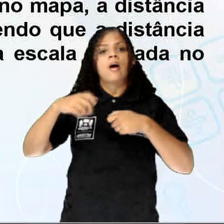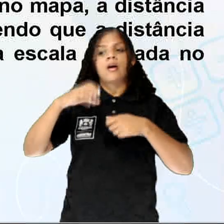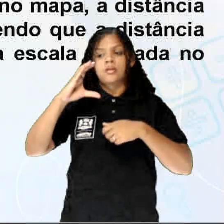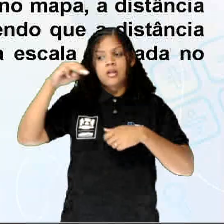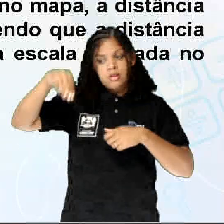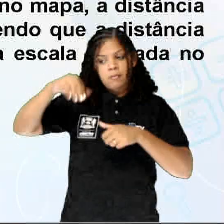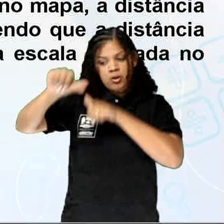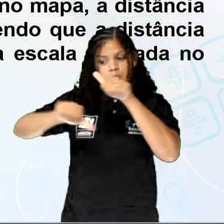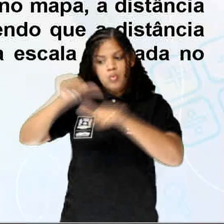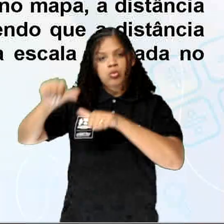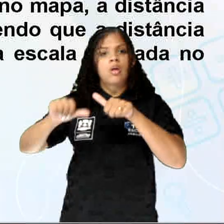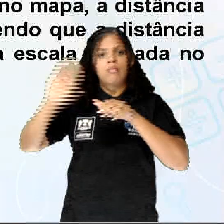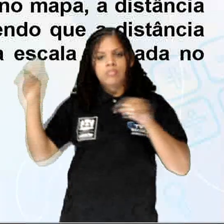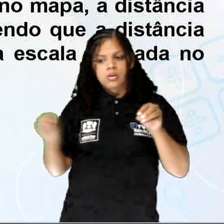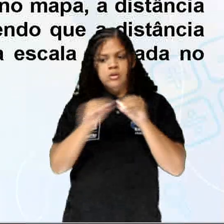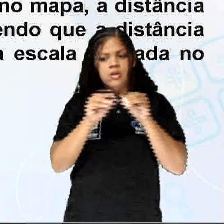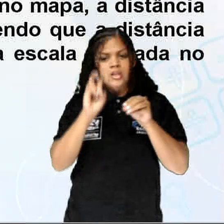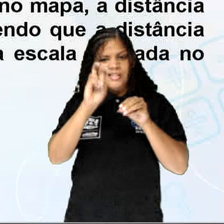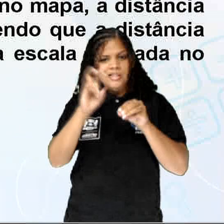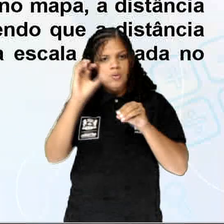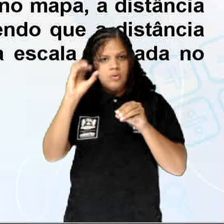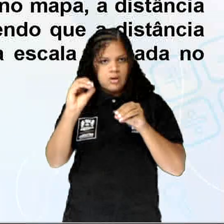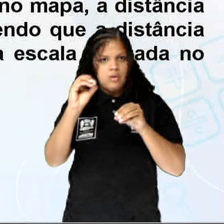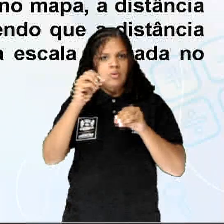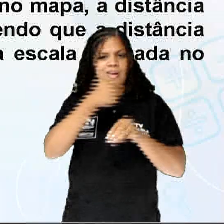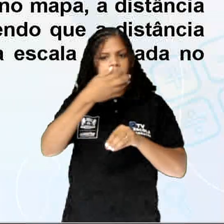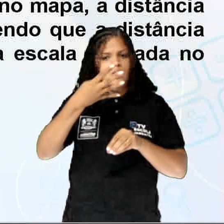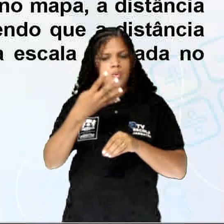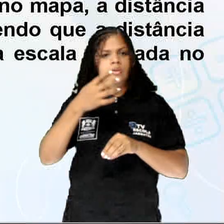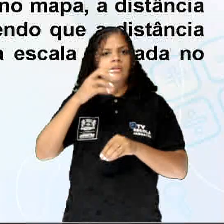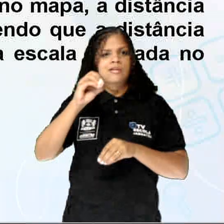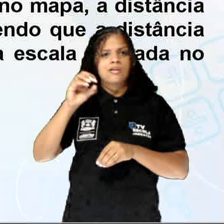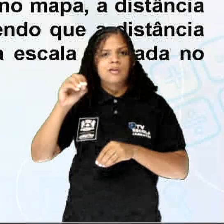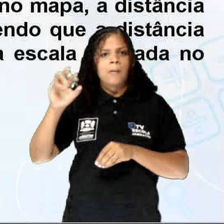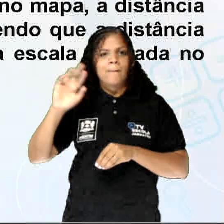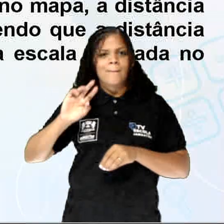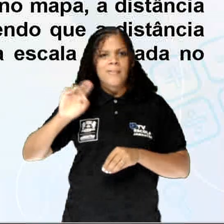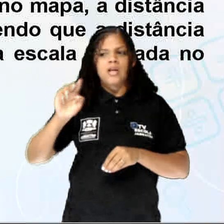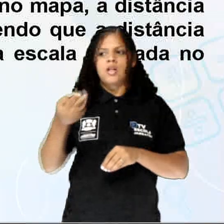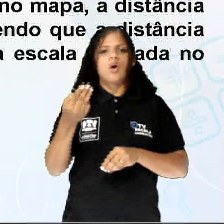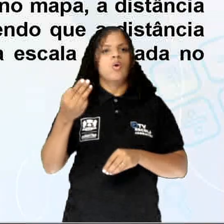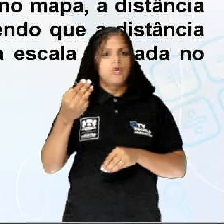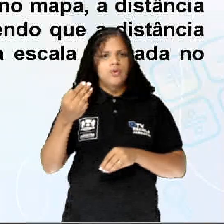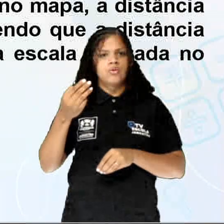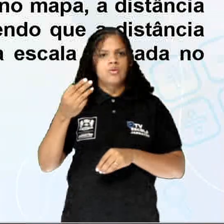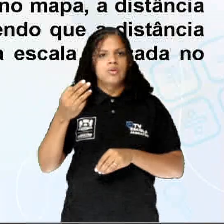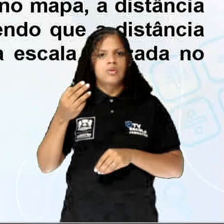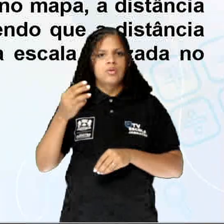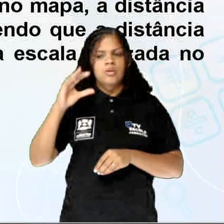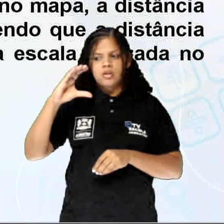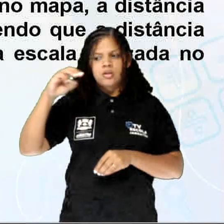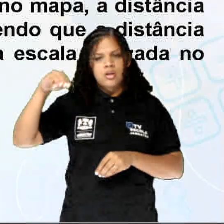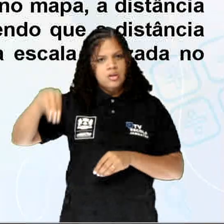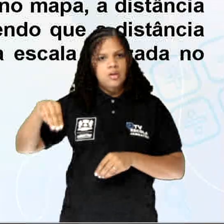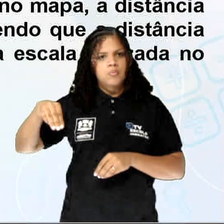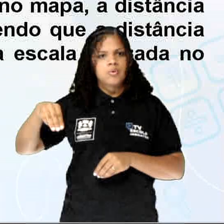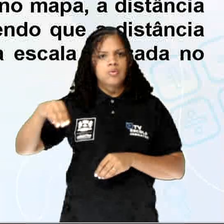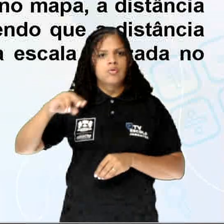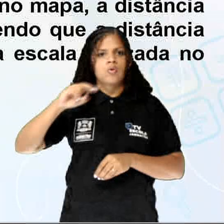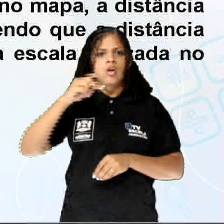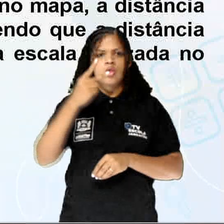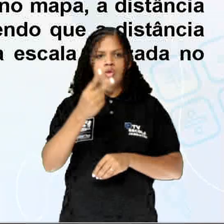de unidade de medida, que no caso aqui, ó, eu tenho quilômetro e vou transformar para centímetro. E para eu transformar de